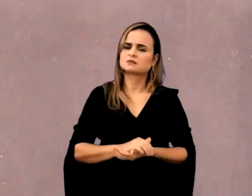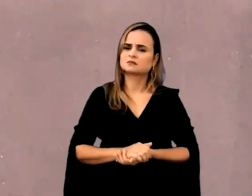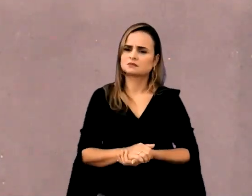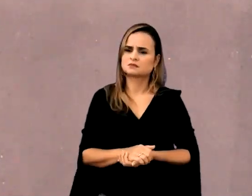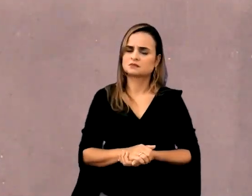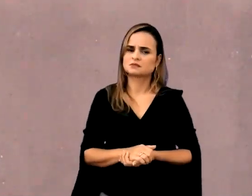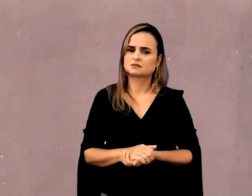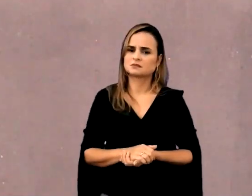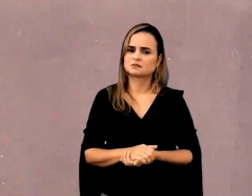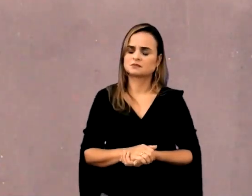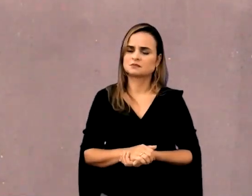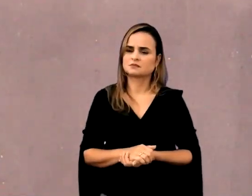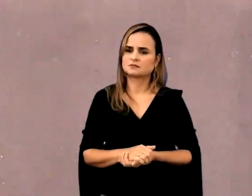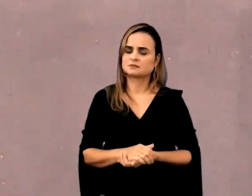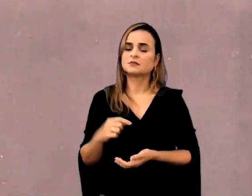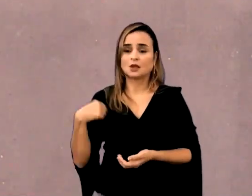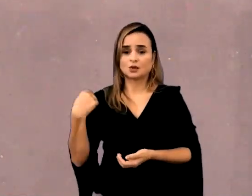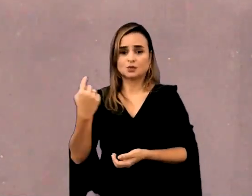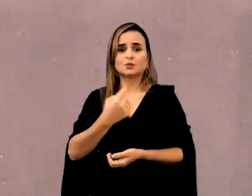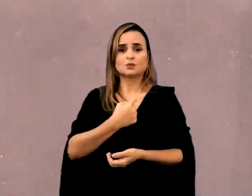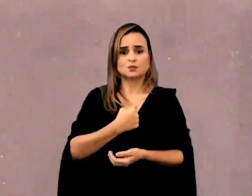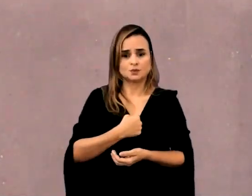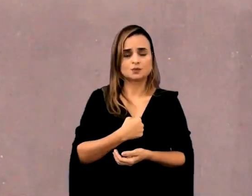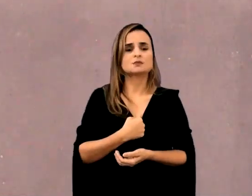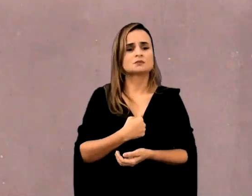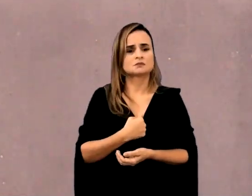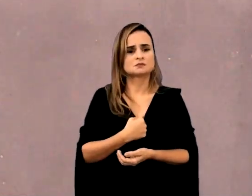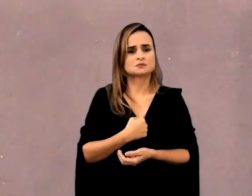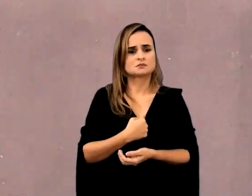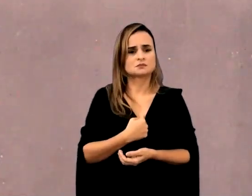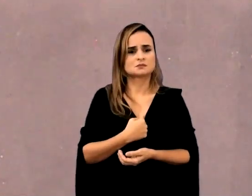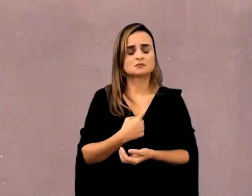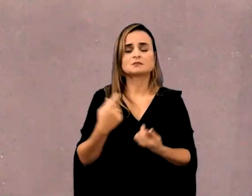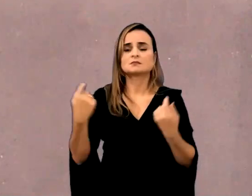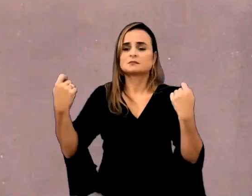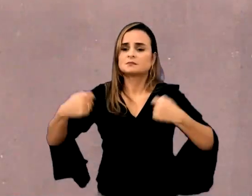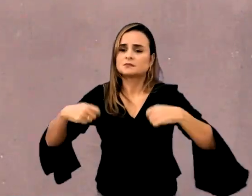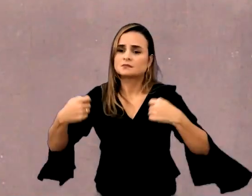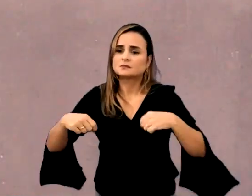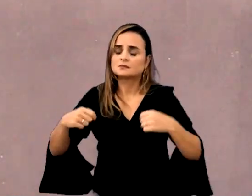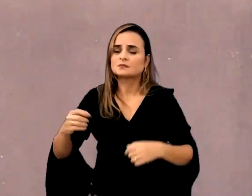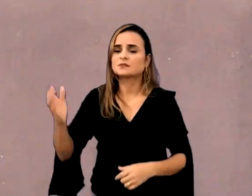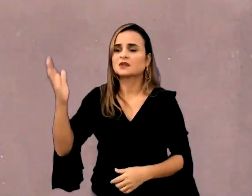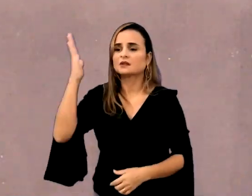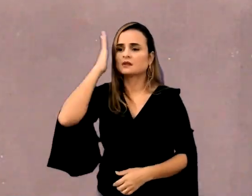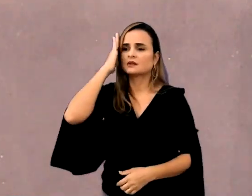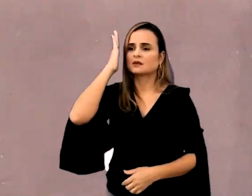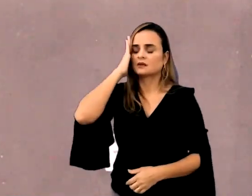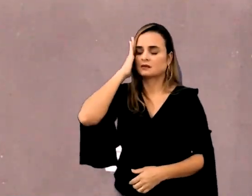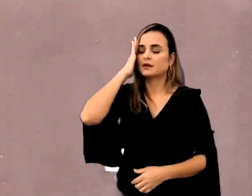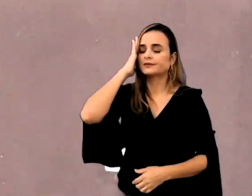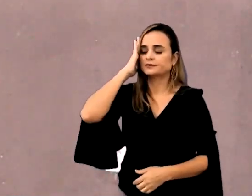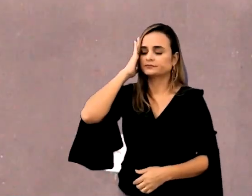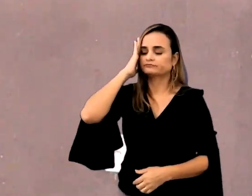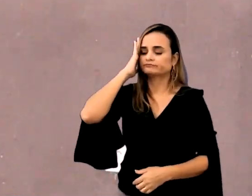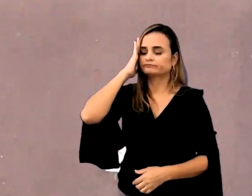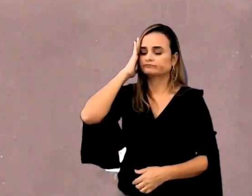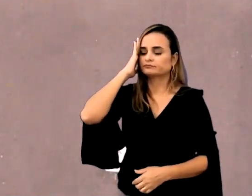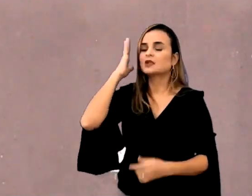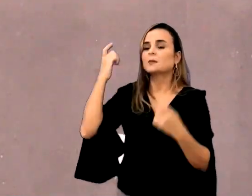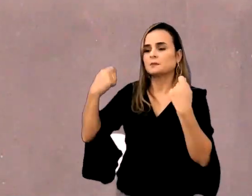E nós precisamos realmente do perdão de Deus, porque nós somos